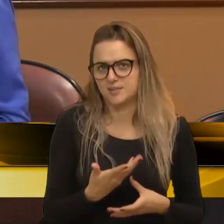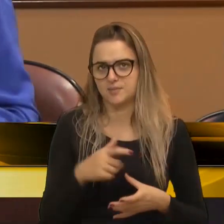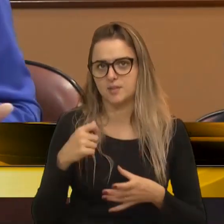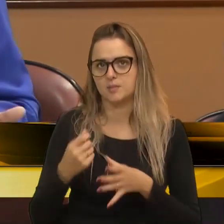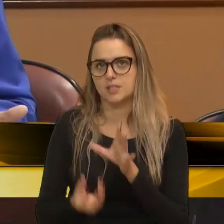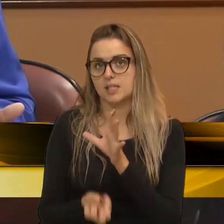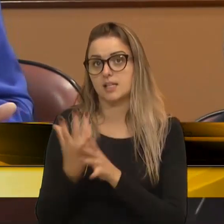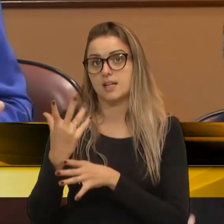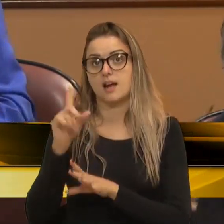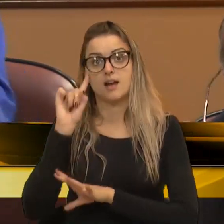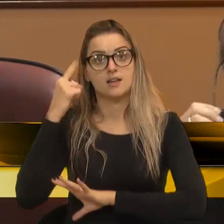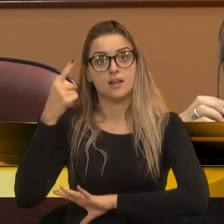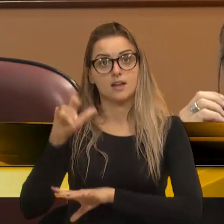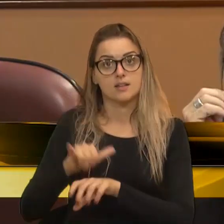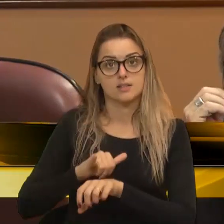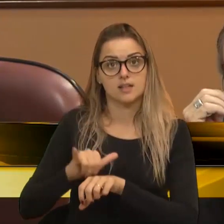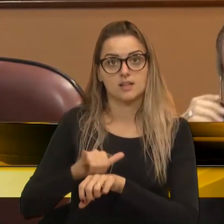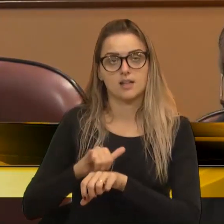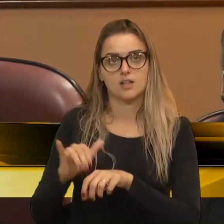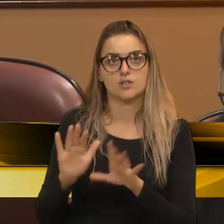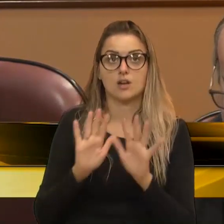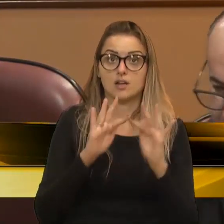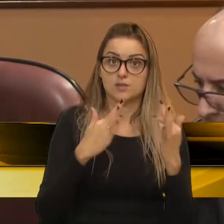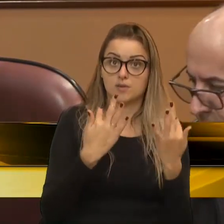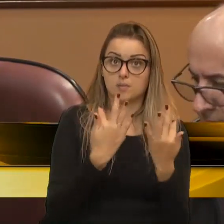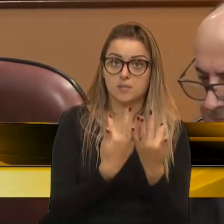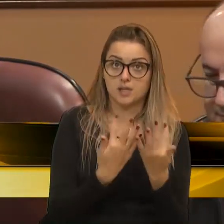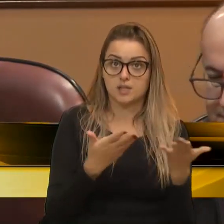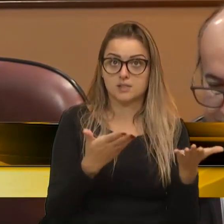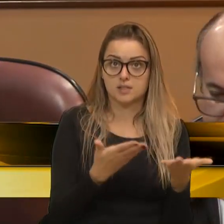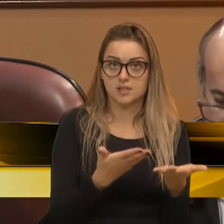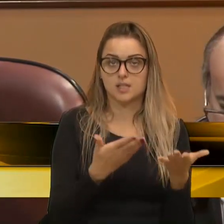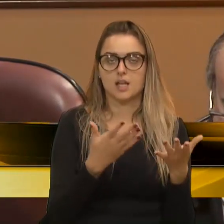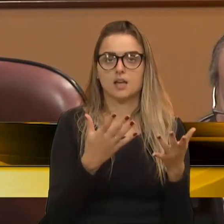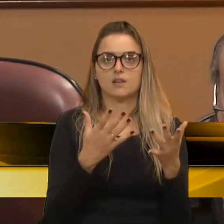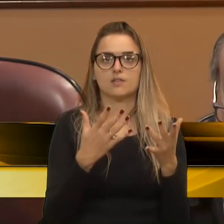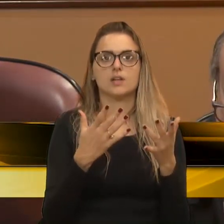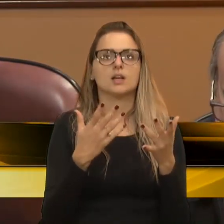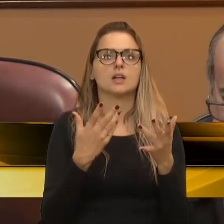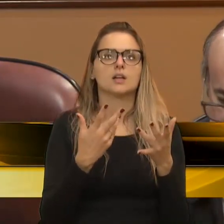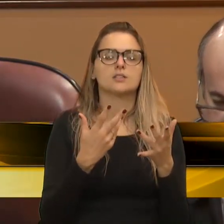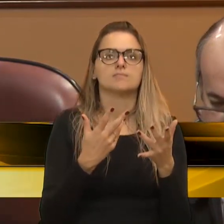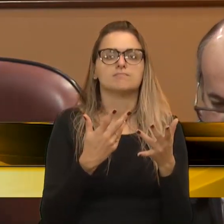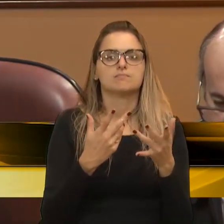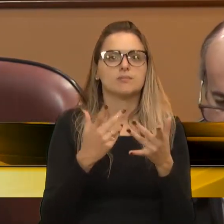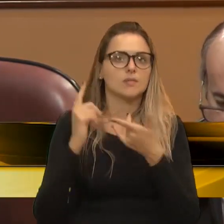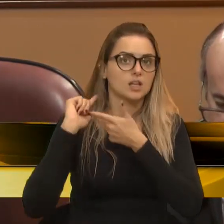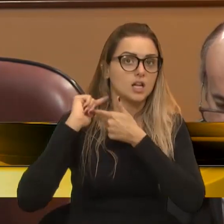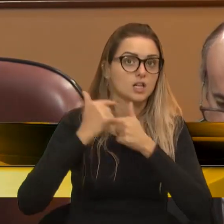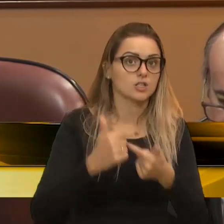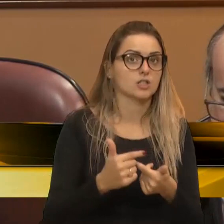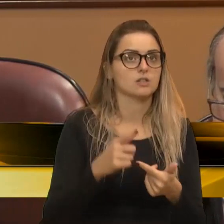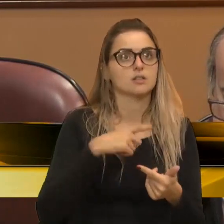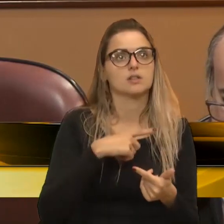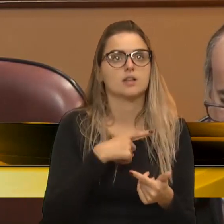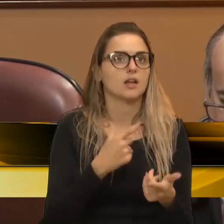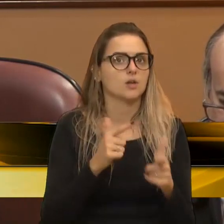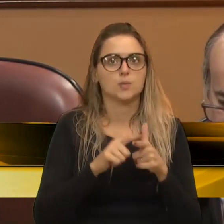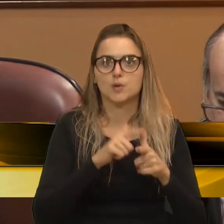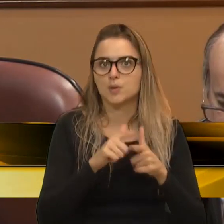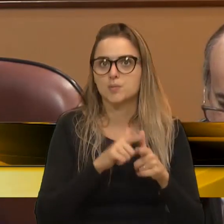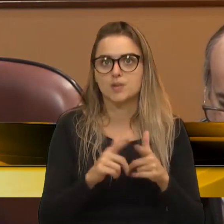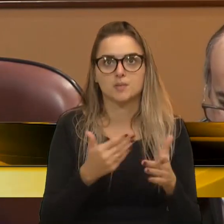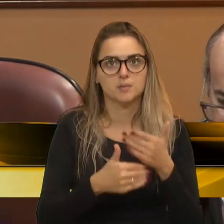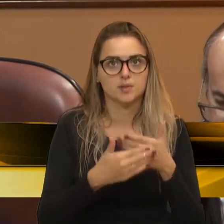criar alternativa. Aquelas famílias que assim ficaram, herdaram ali, estão devendo, secretário da Fazenda, uma enormidade para o